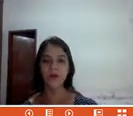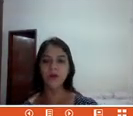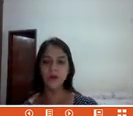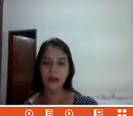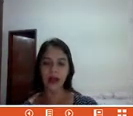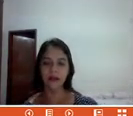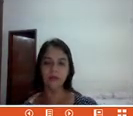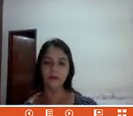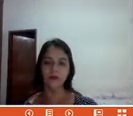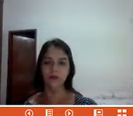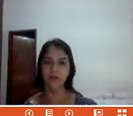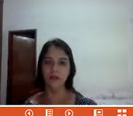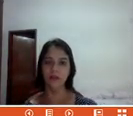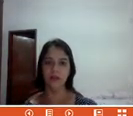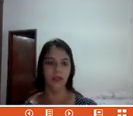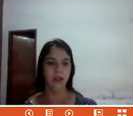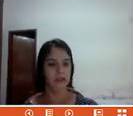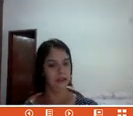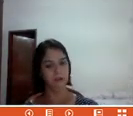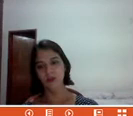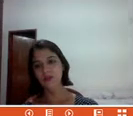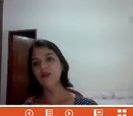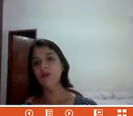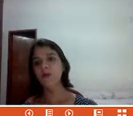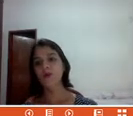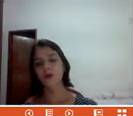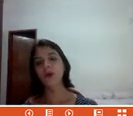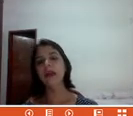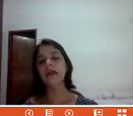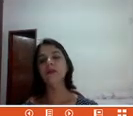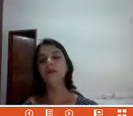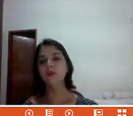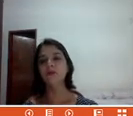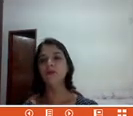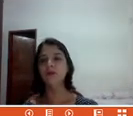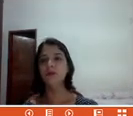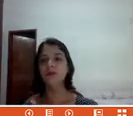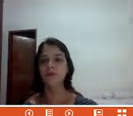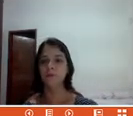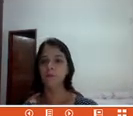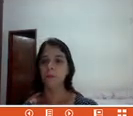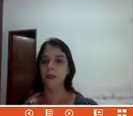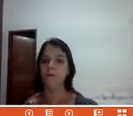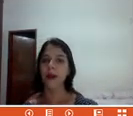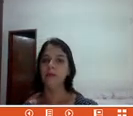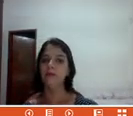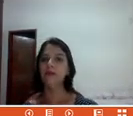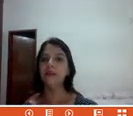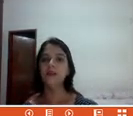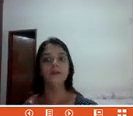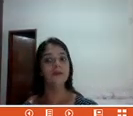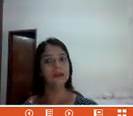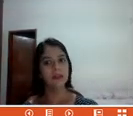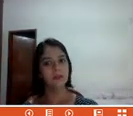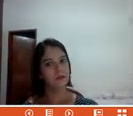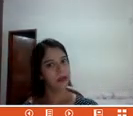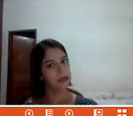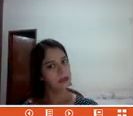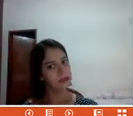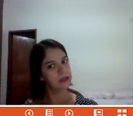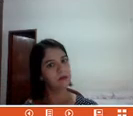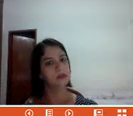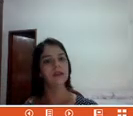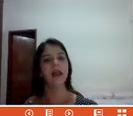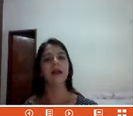ter muito cuidado quando nós estamos nos comunicando com os surdos para não fazer confusão com